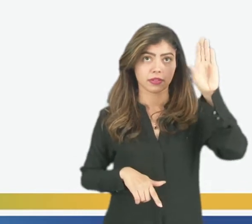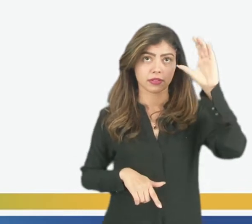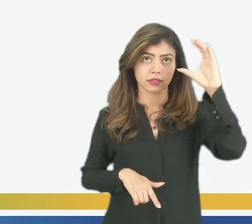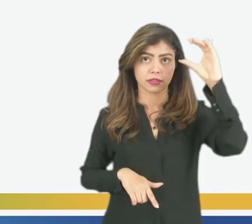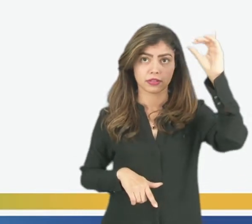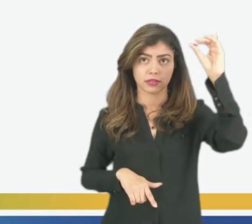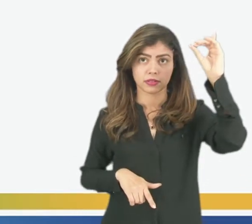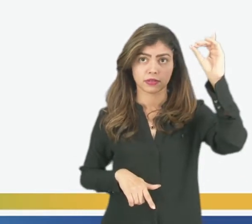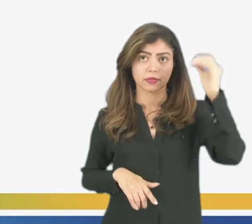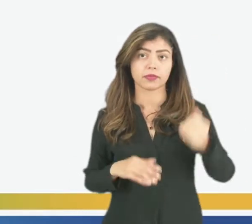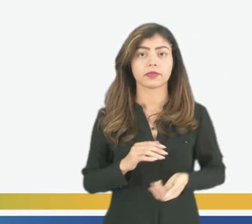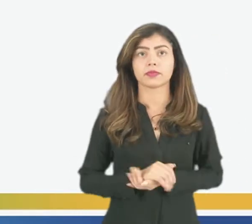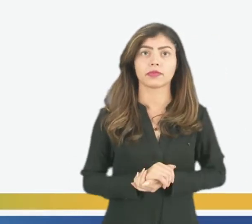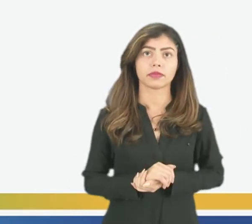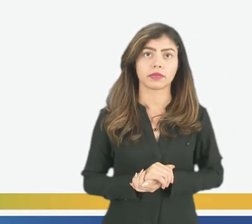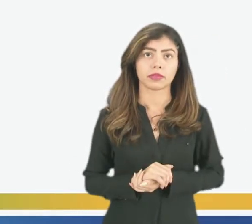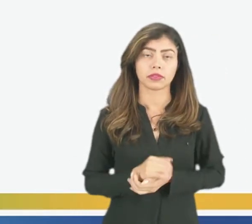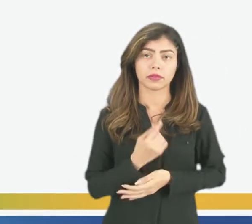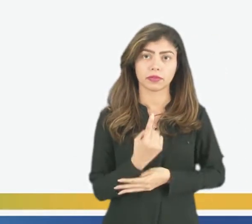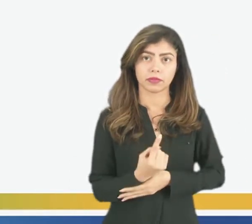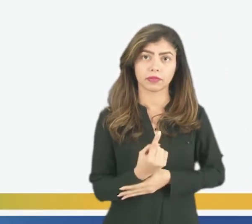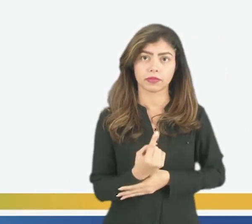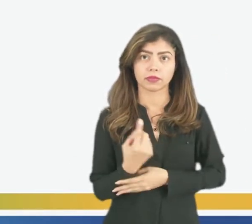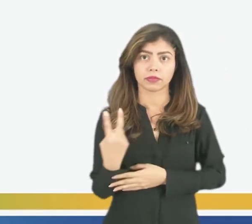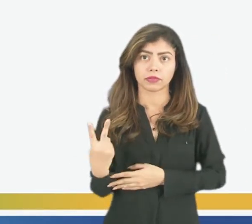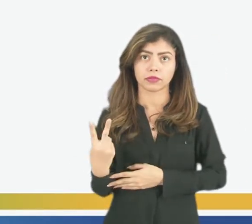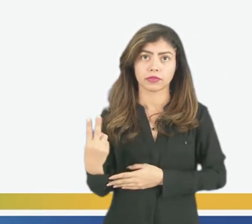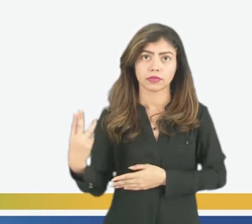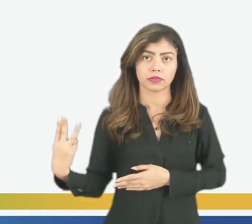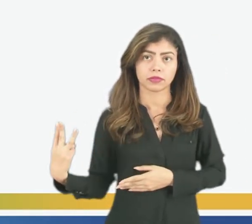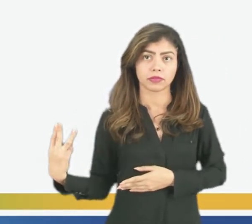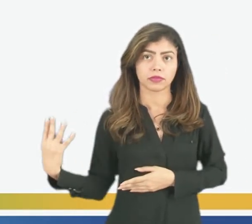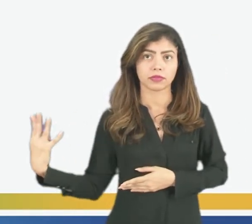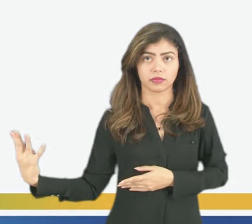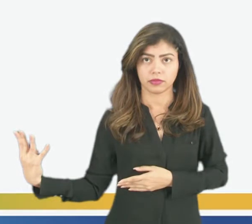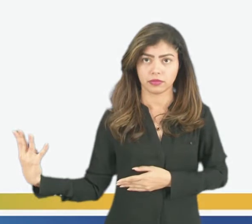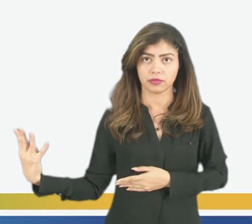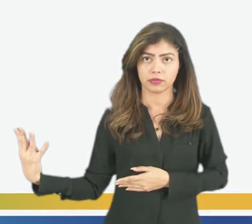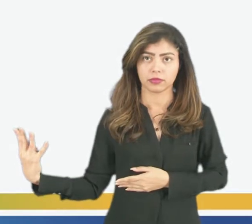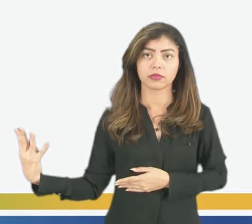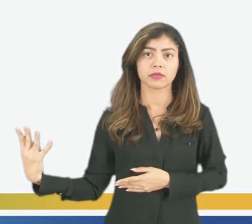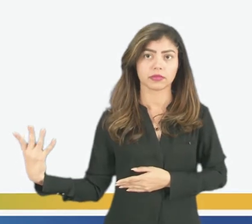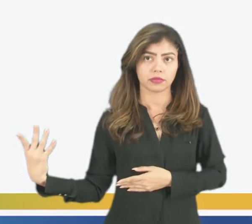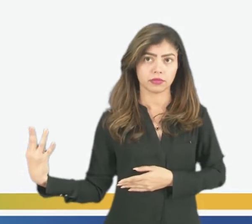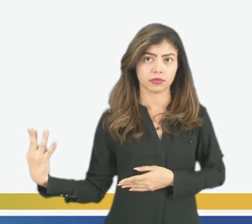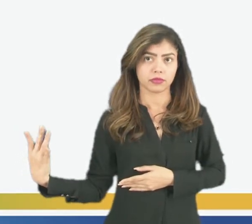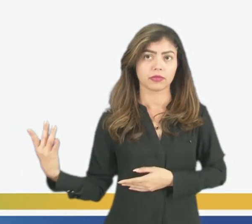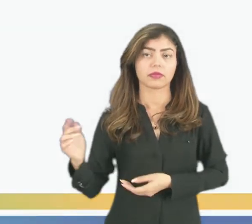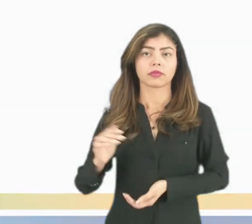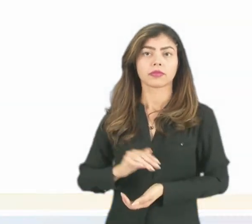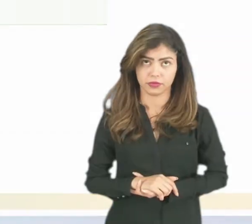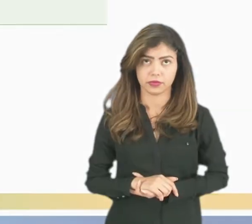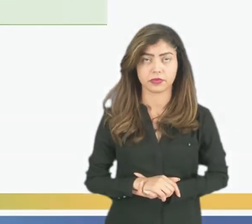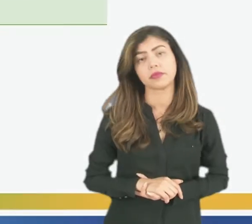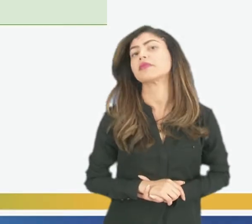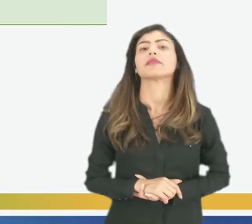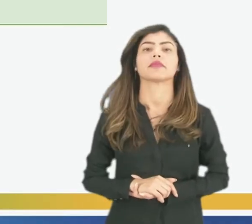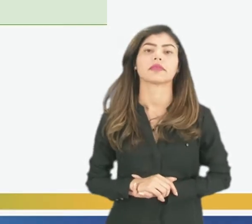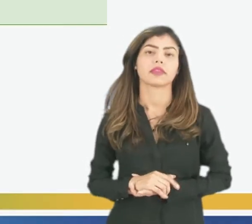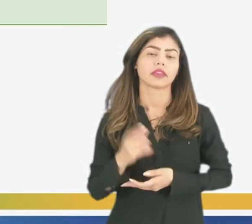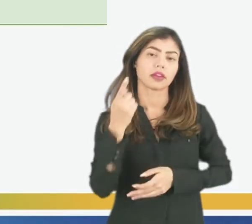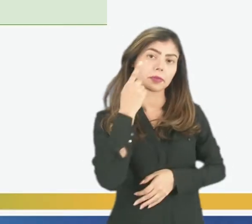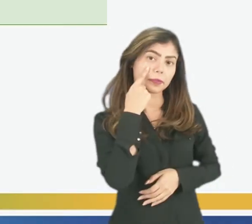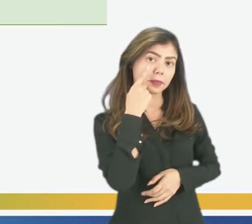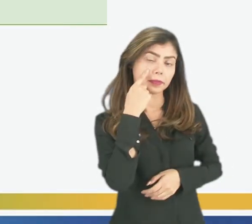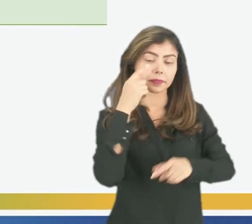E nas nossas colunas nós temos 1, 2, 3 e o 4. Certinho? Nós vamos